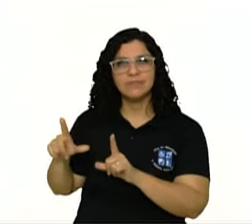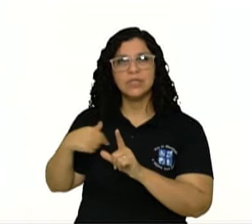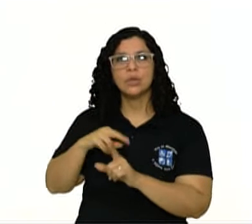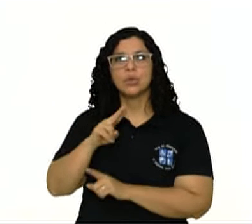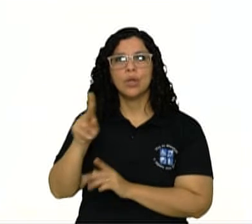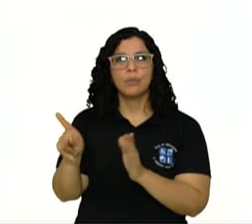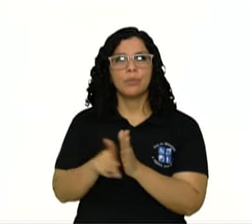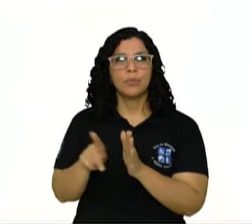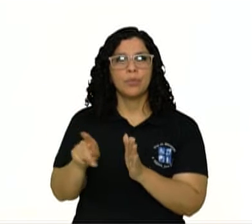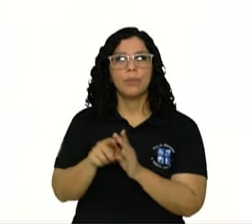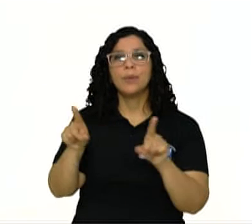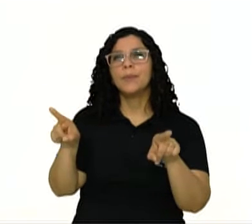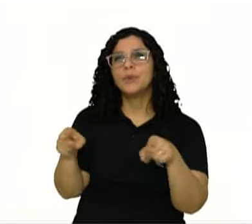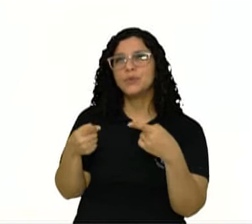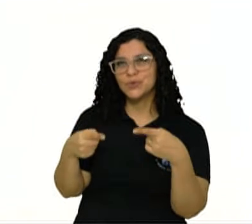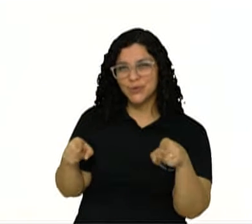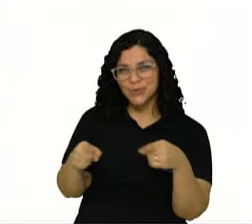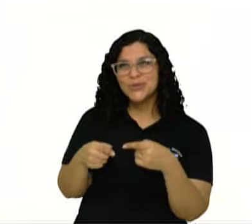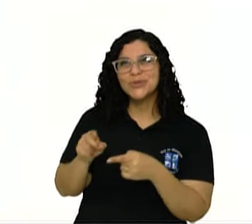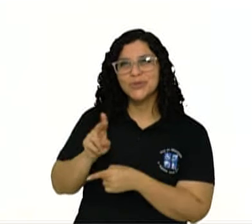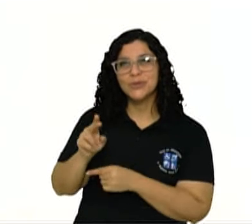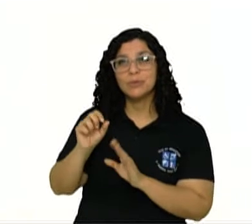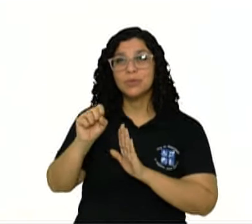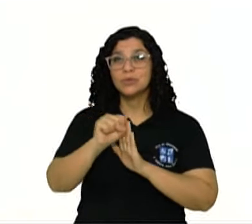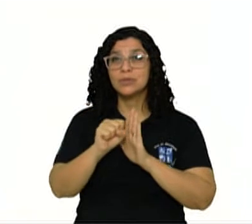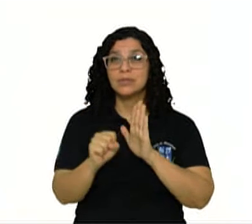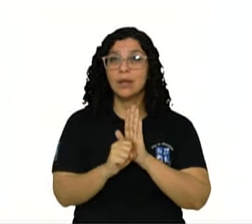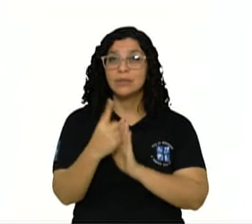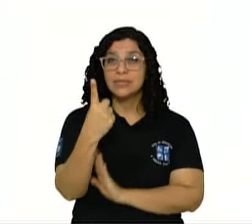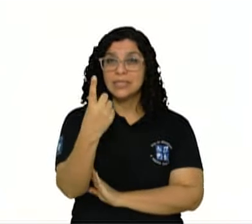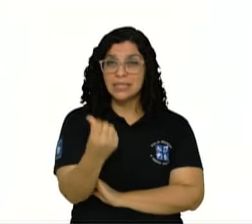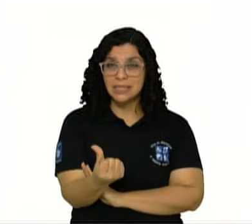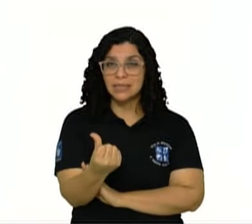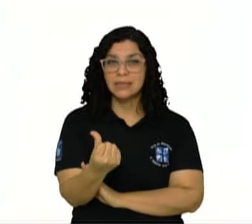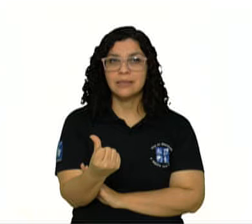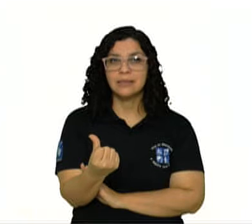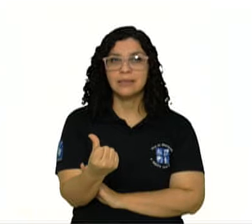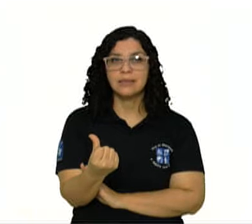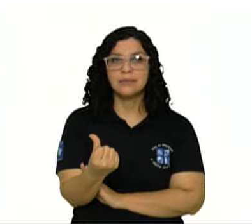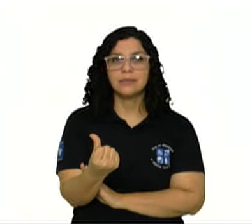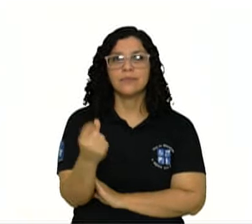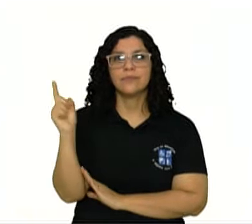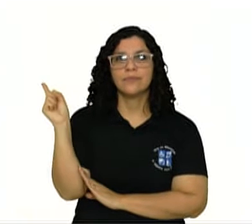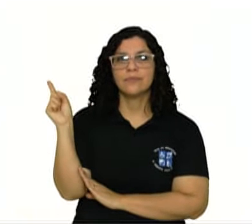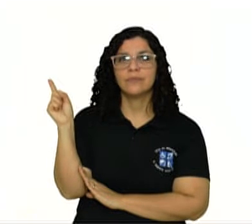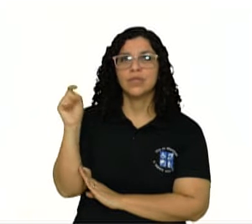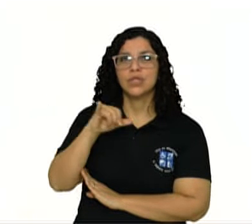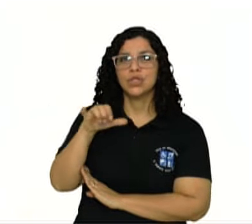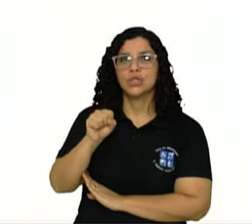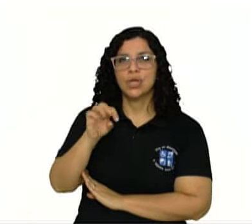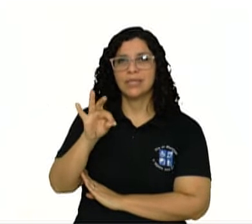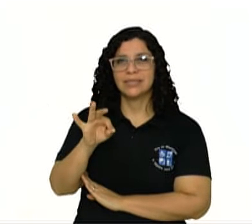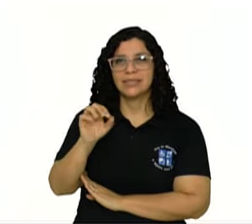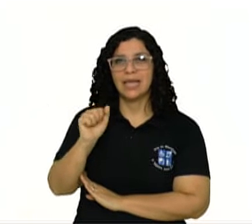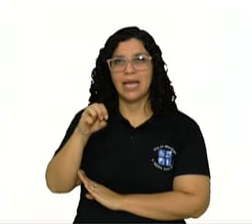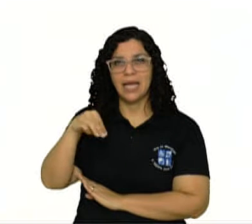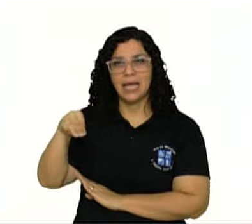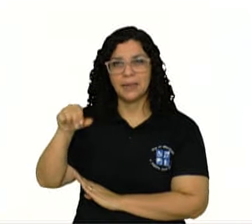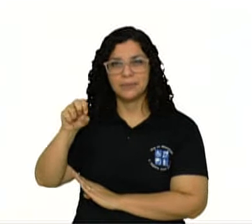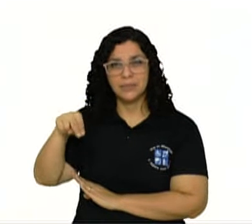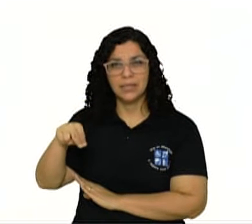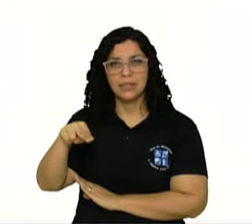dessa gravura é Músicos. Ela é do século XVI, de Jost Ammann. E é